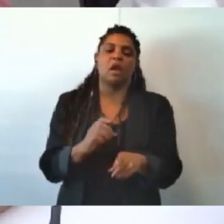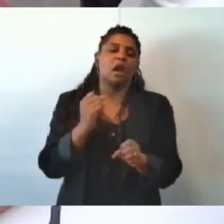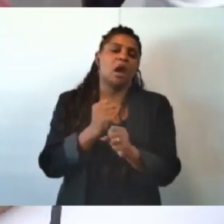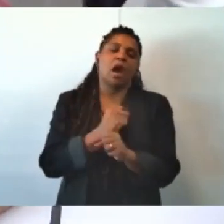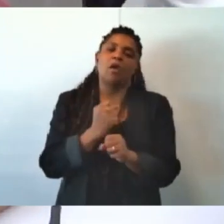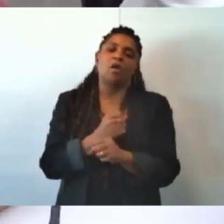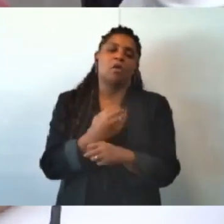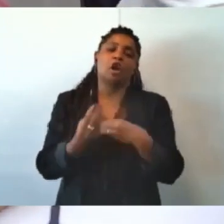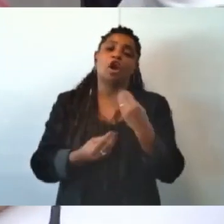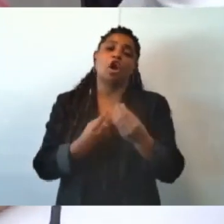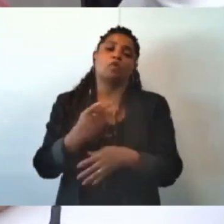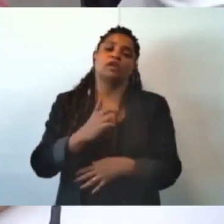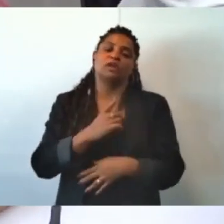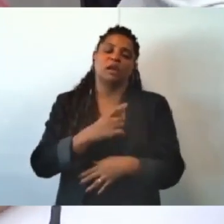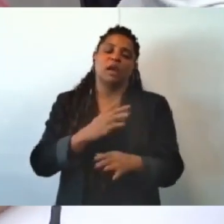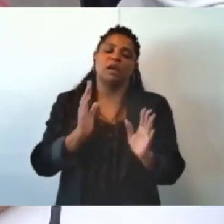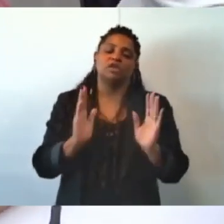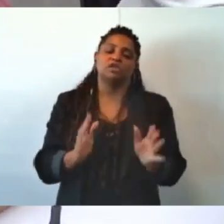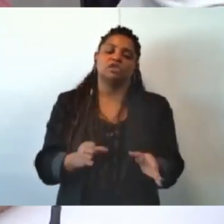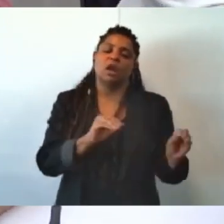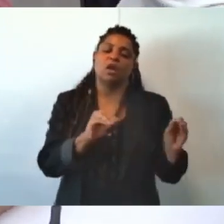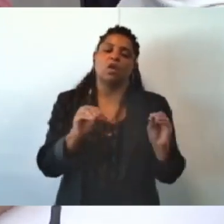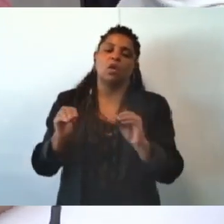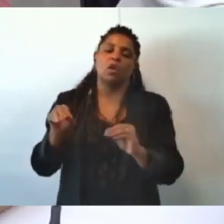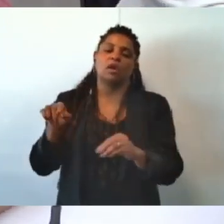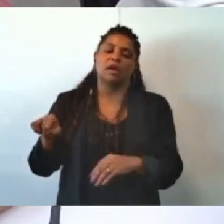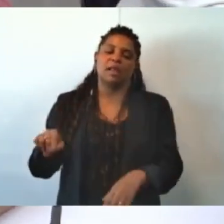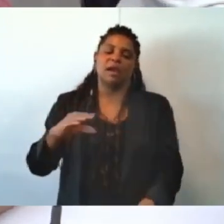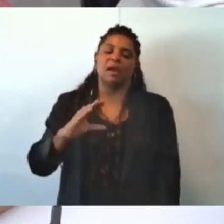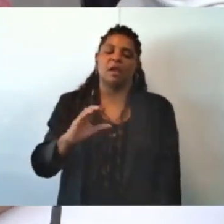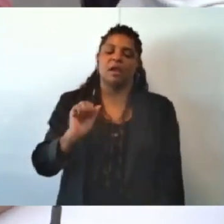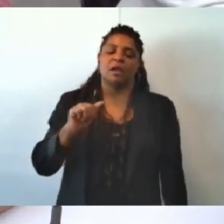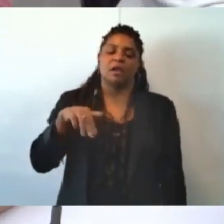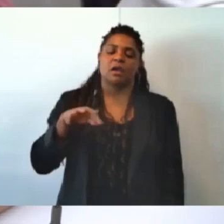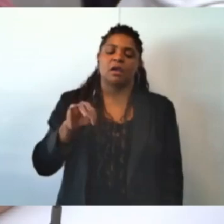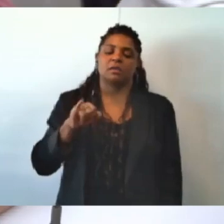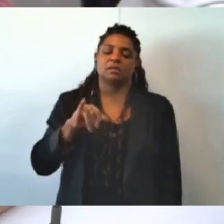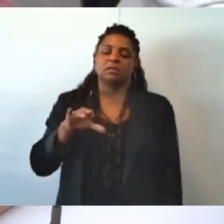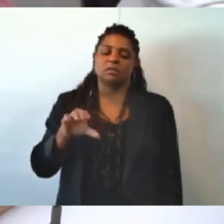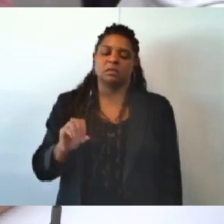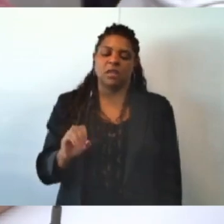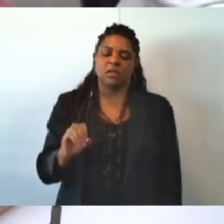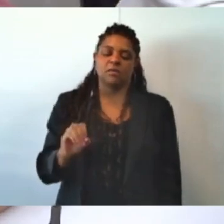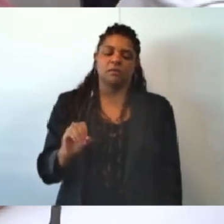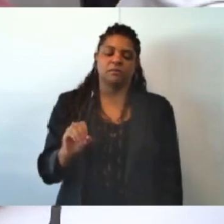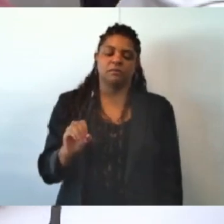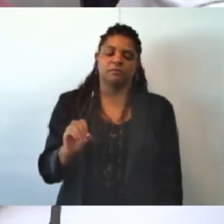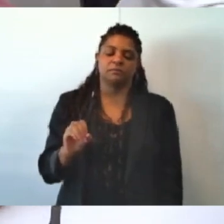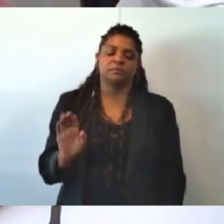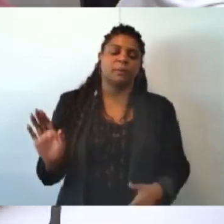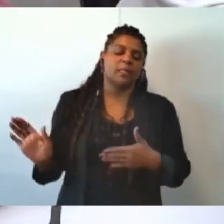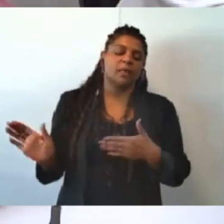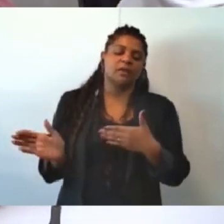na fase de implantação de canteiro, fresagem da via e fechamento do tapume da obra.